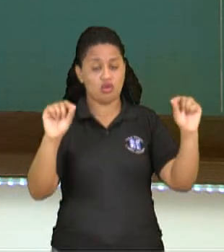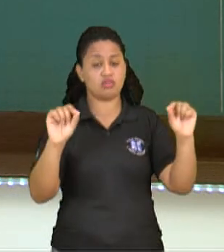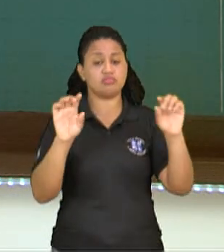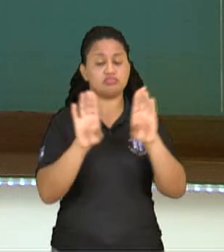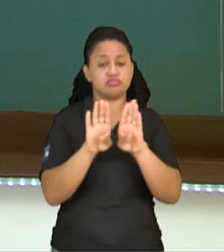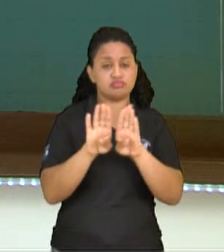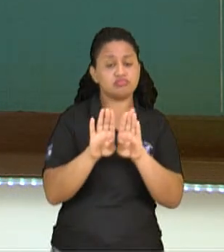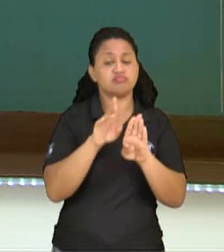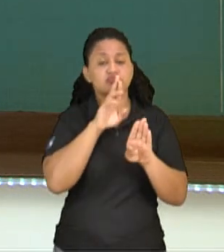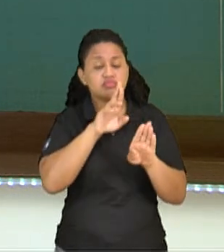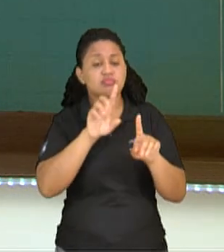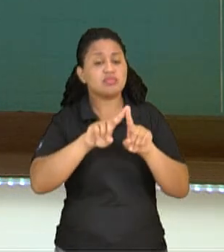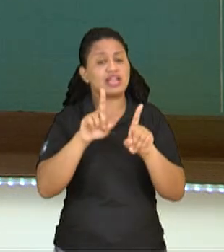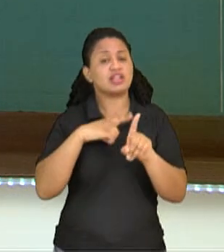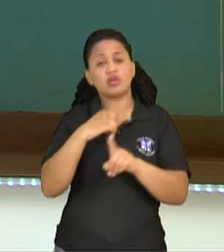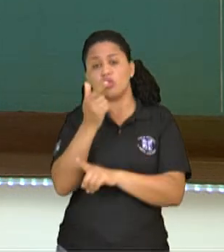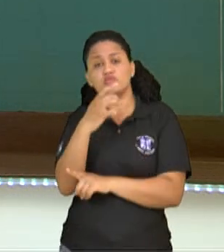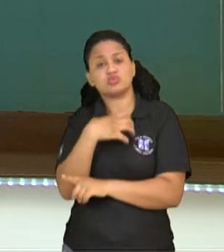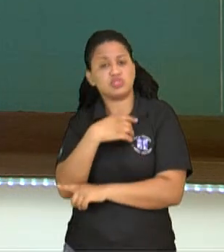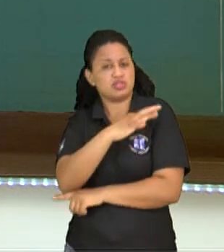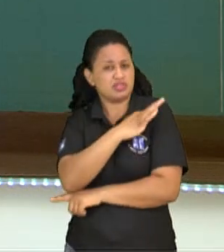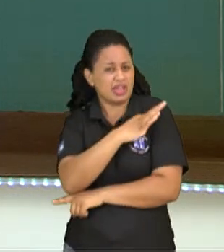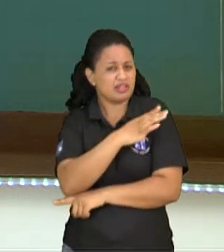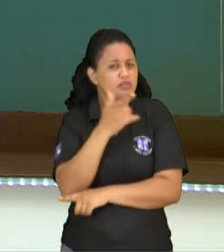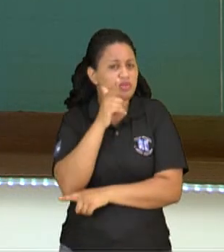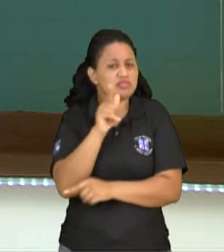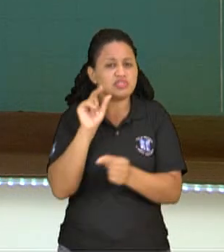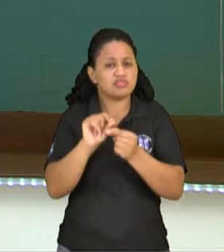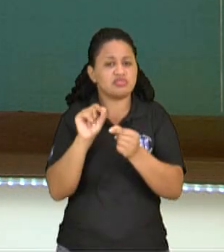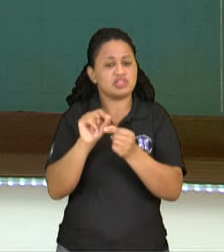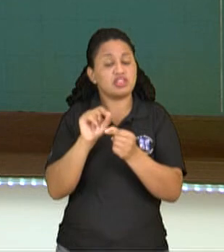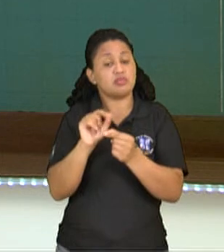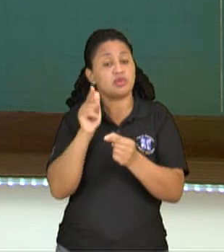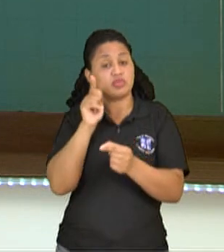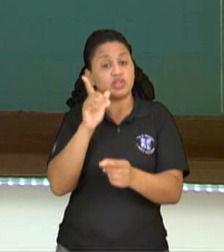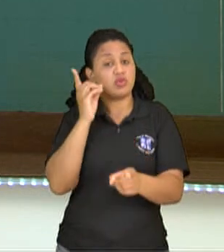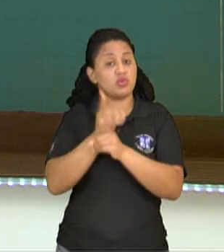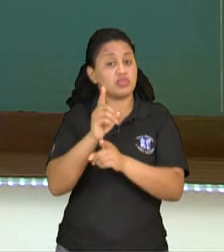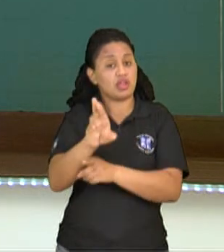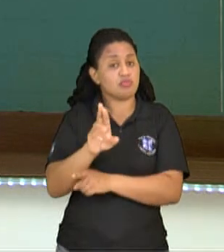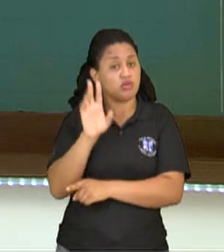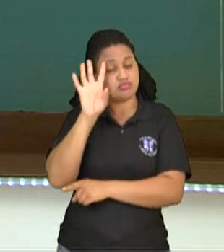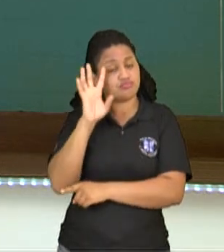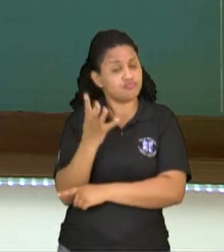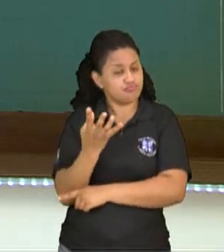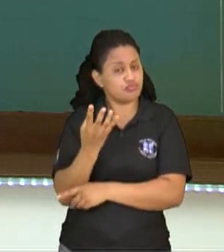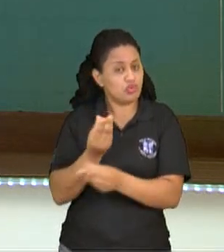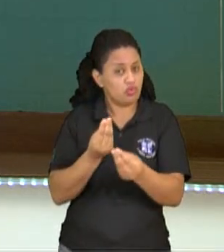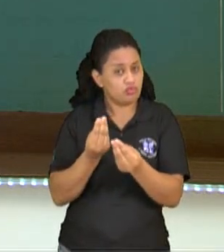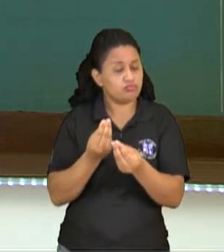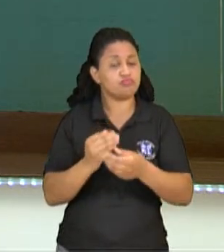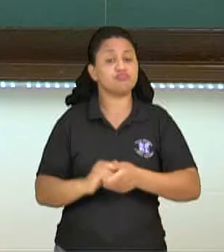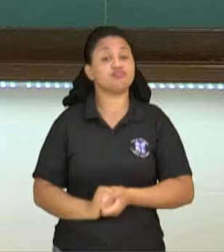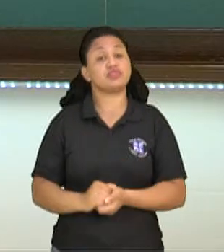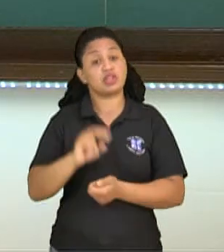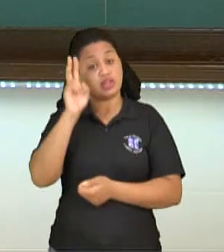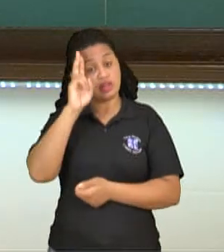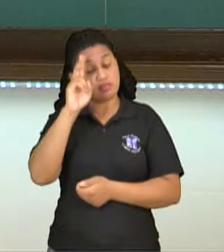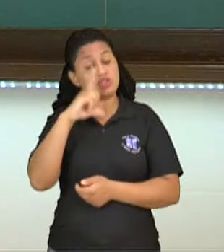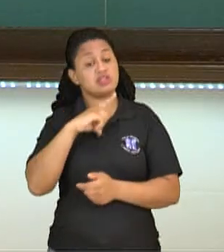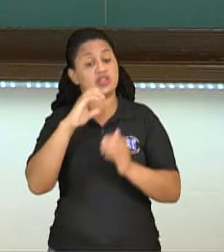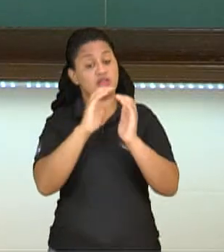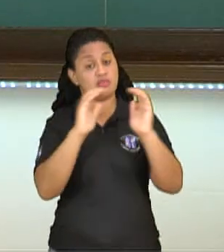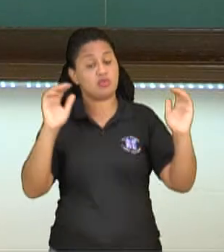formas que nós podemos utilizar para fazer encontrar essas soluções? Lembrando, né, quando nós temos uma equação lá